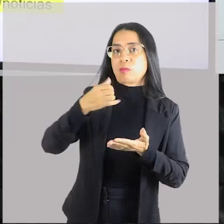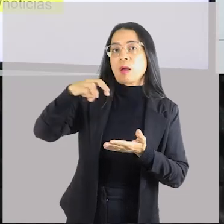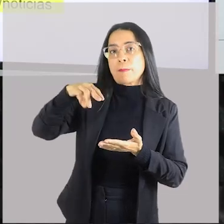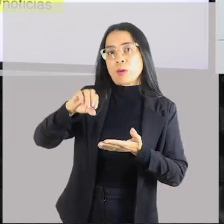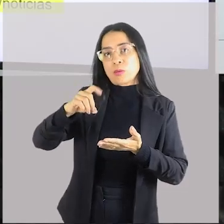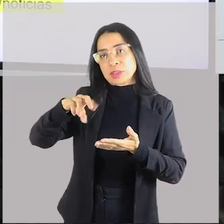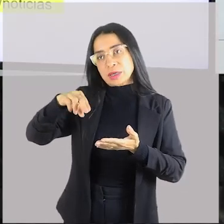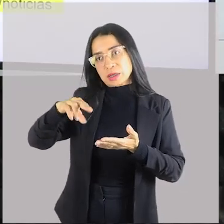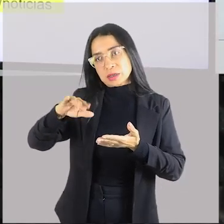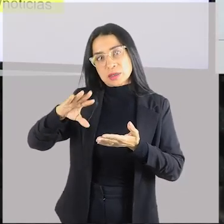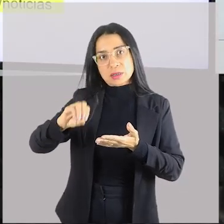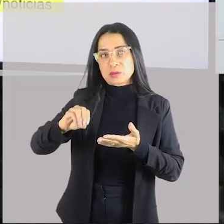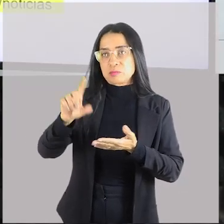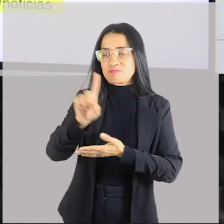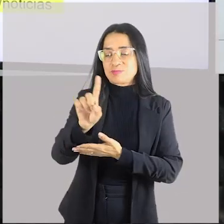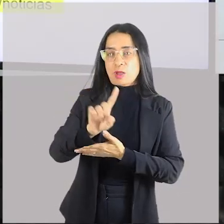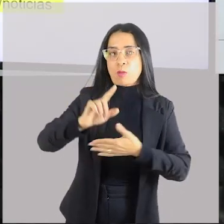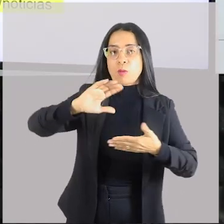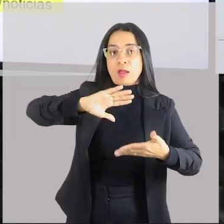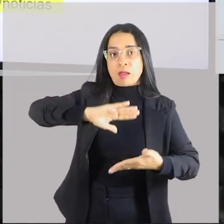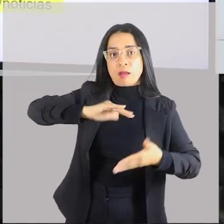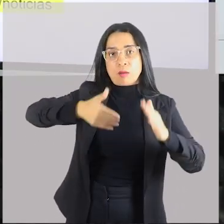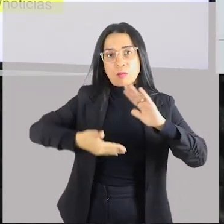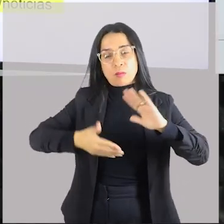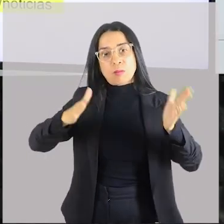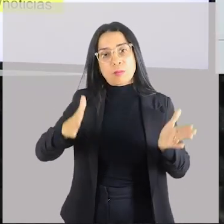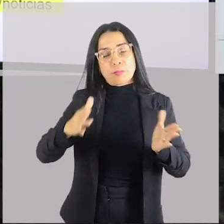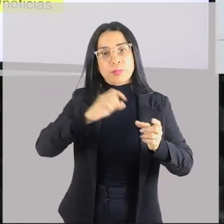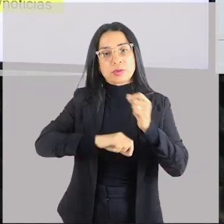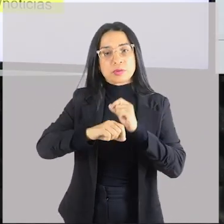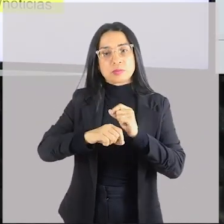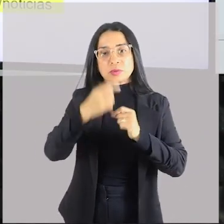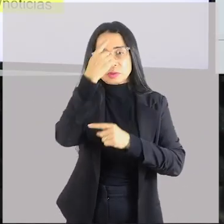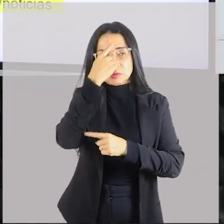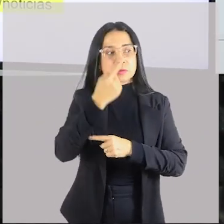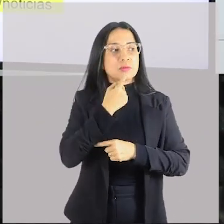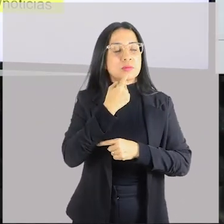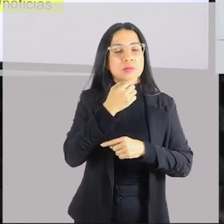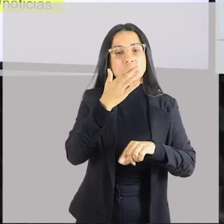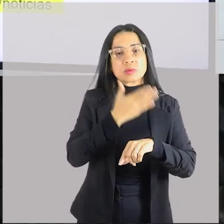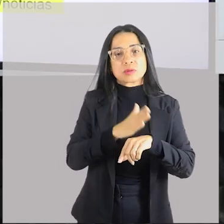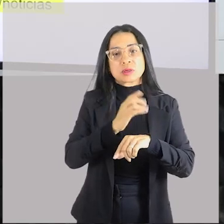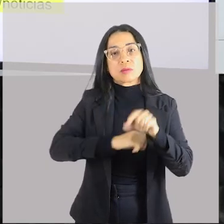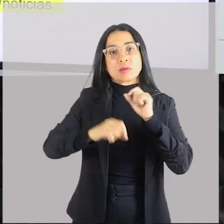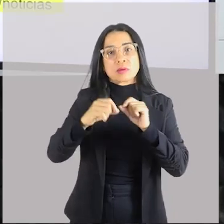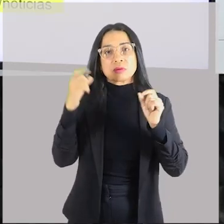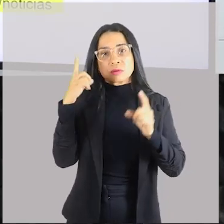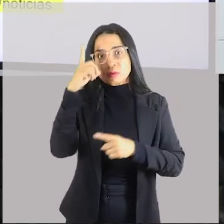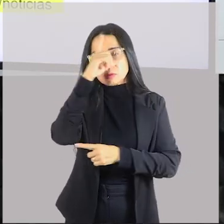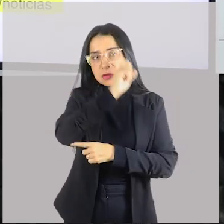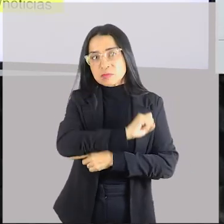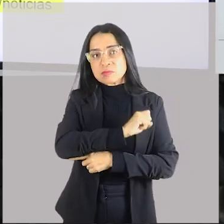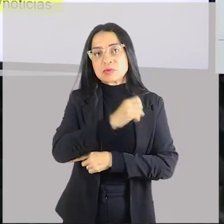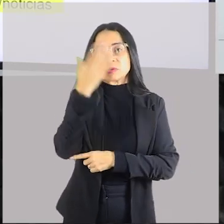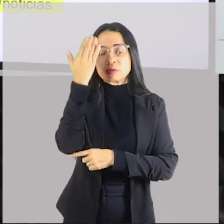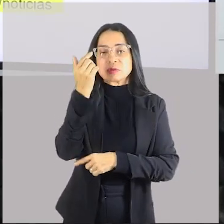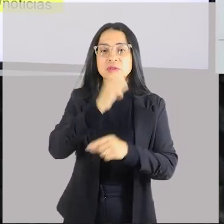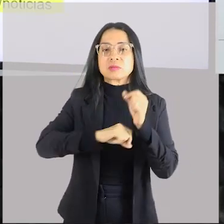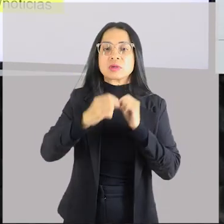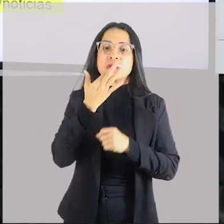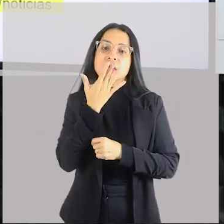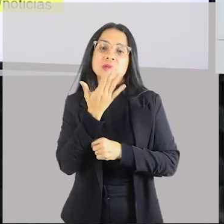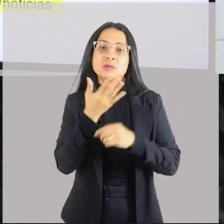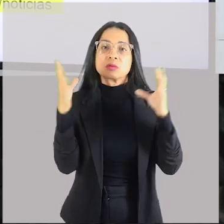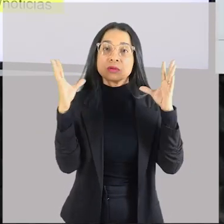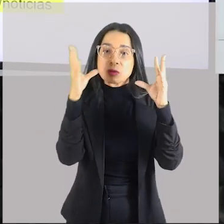aqui ainda tem uma vaga noção do rosto as figuras são praticamente ir reconhecíveis ou difíceis de serem identificadas as cores são mais